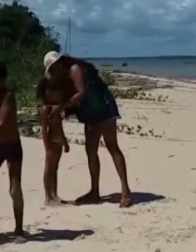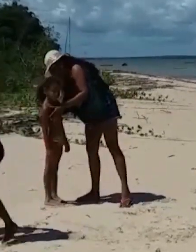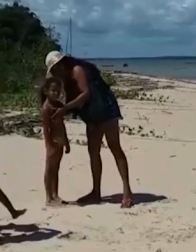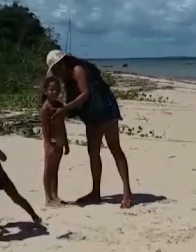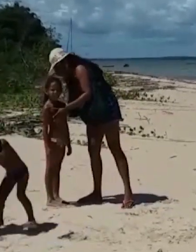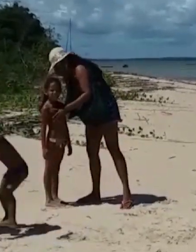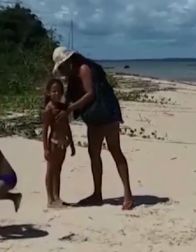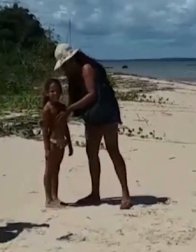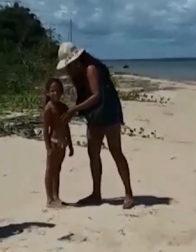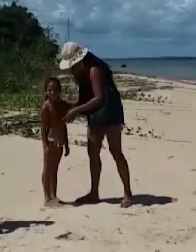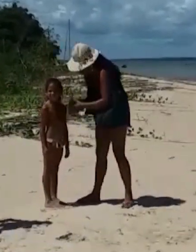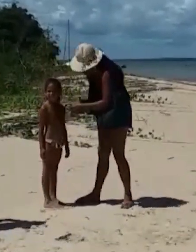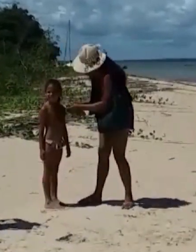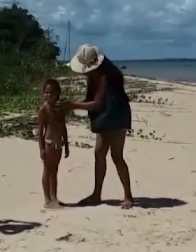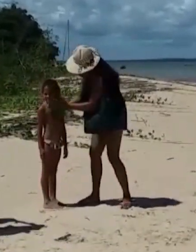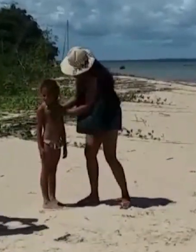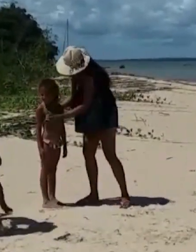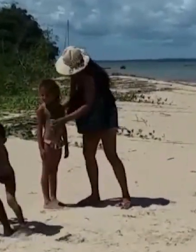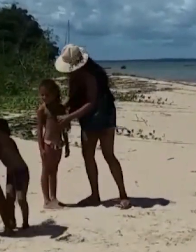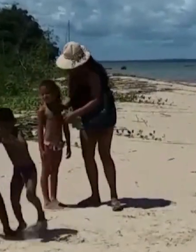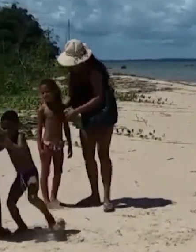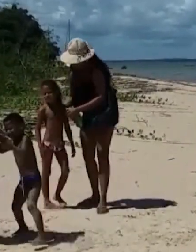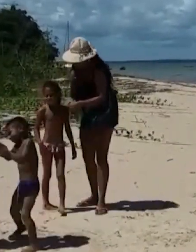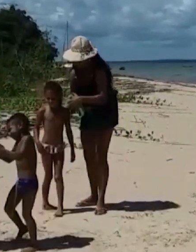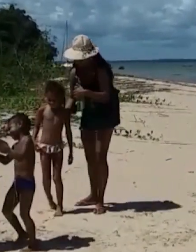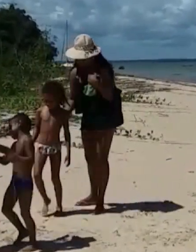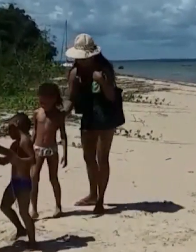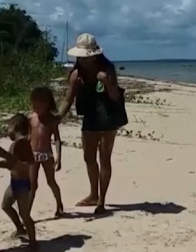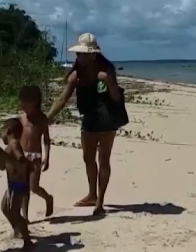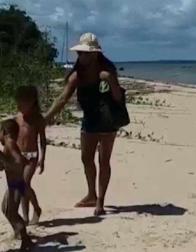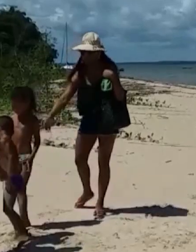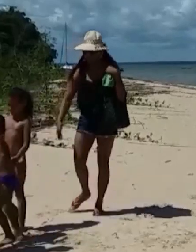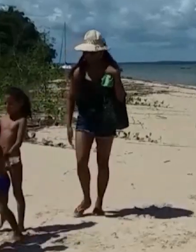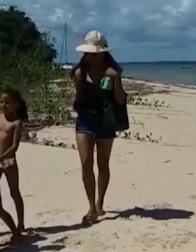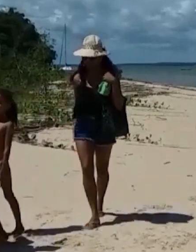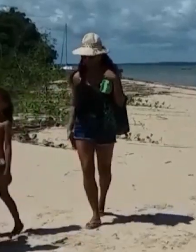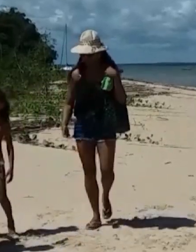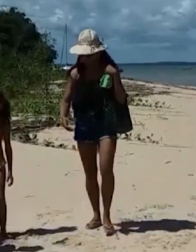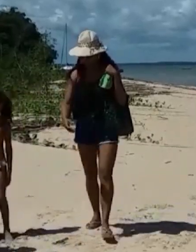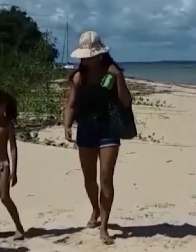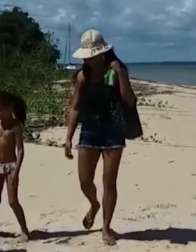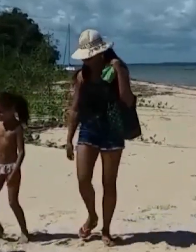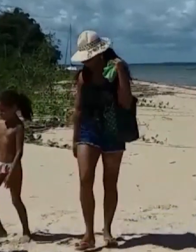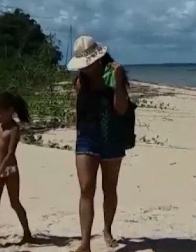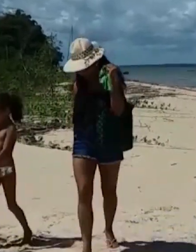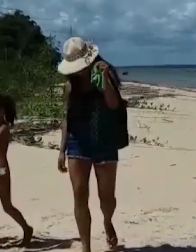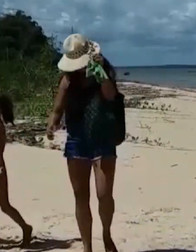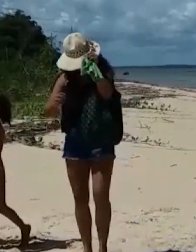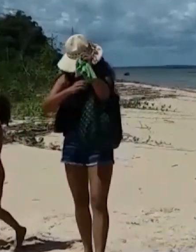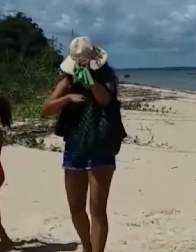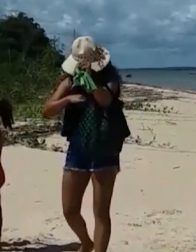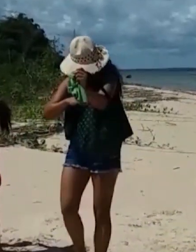Dava pra ser herói no mesmo dia em que escolhia ser vilão.